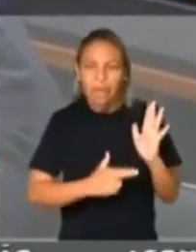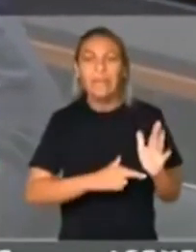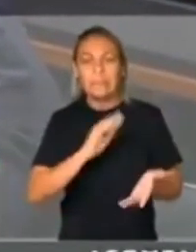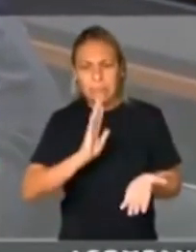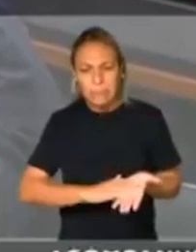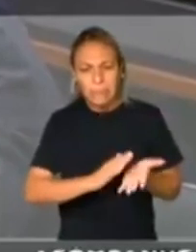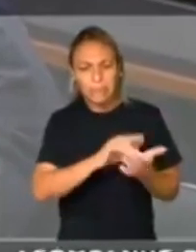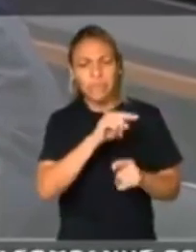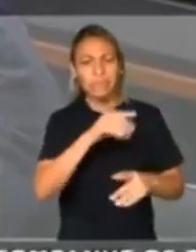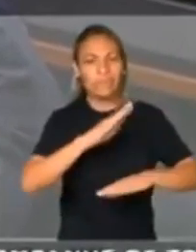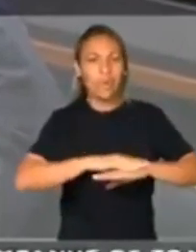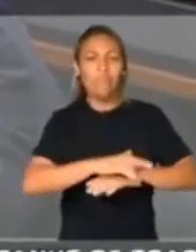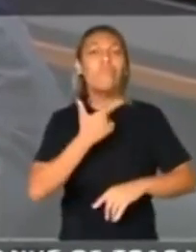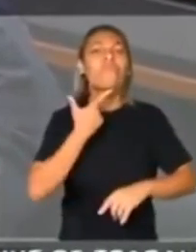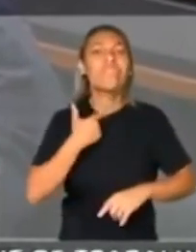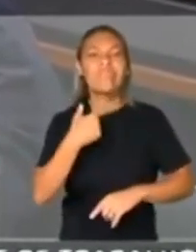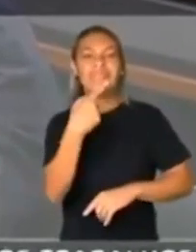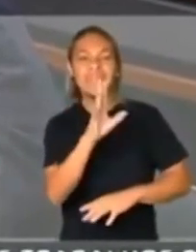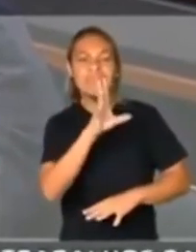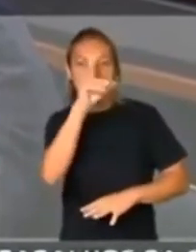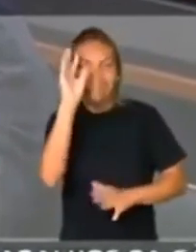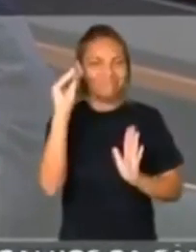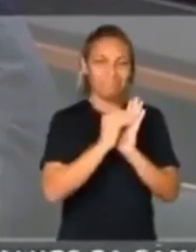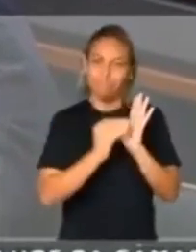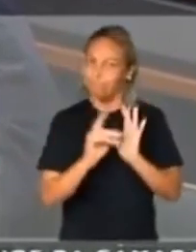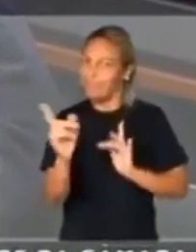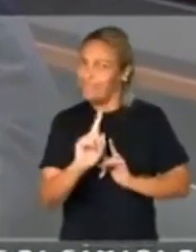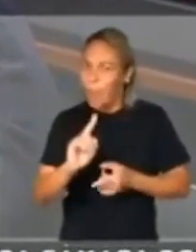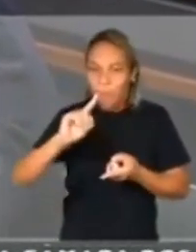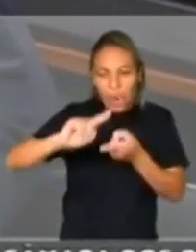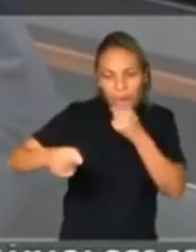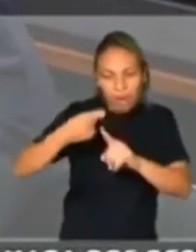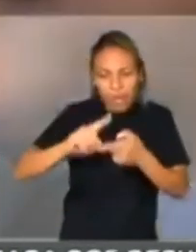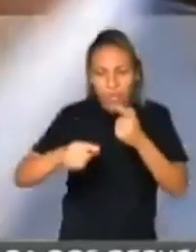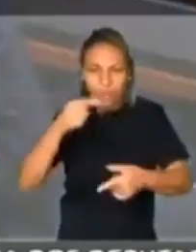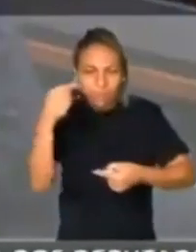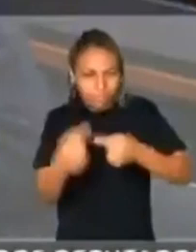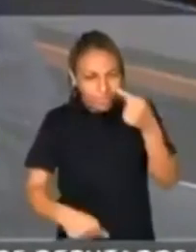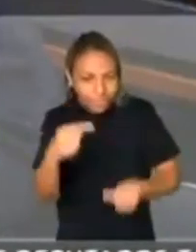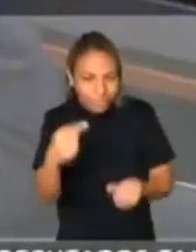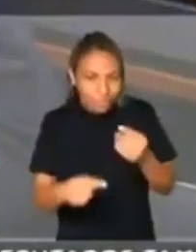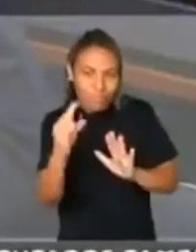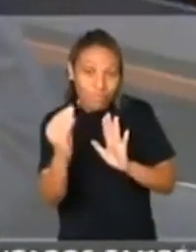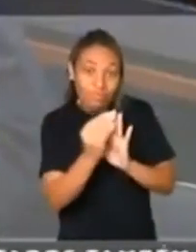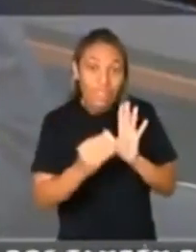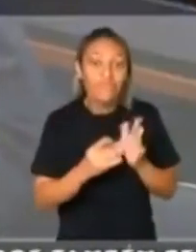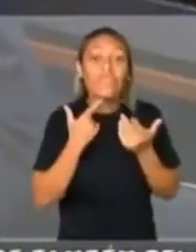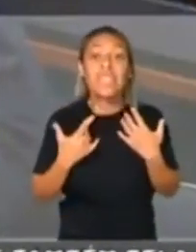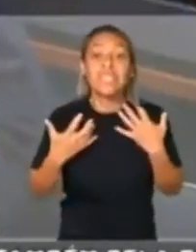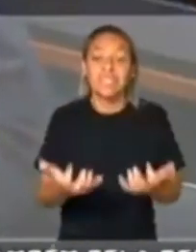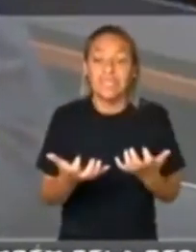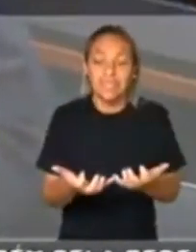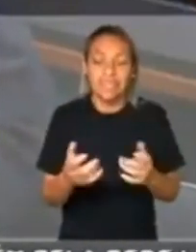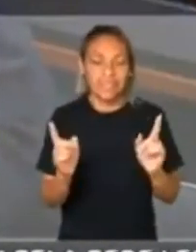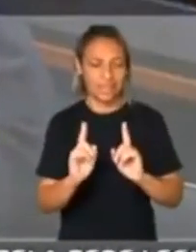porque não é a vontade de Vossa Excelência, né? O acordo que é feito é o possível, né? Política é aquilo que a gente pode e não exatamente aquilo que a gente